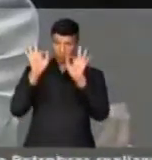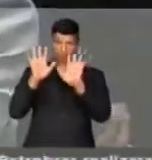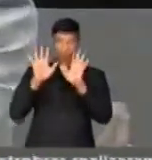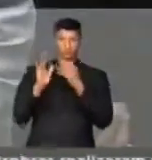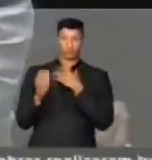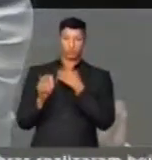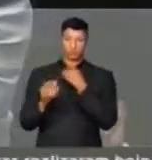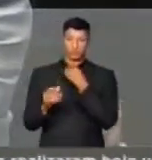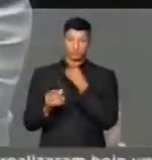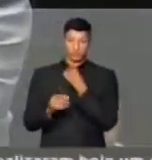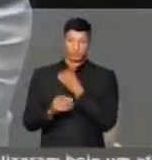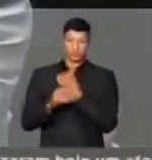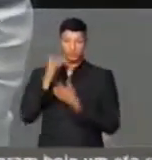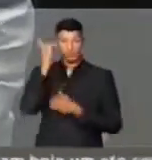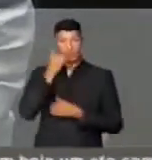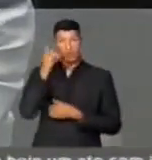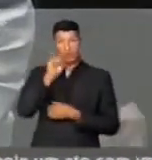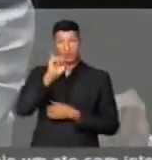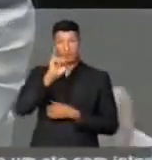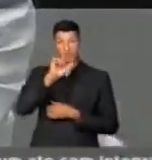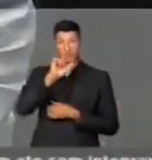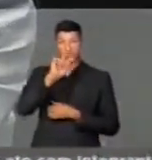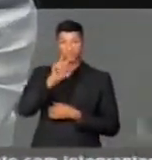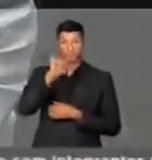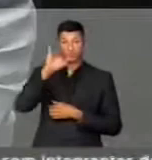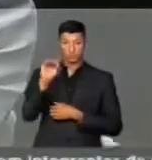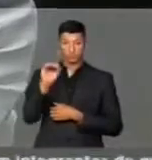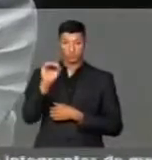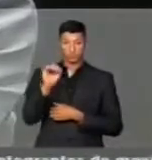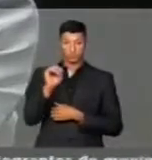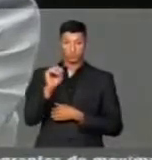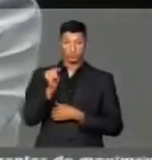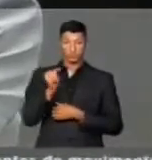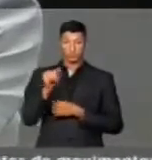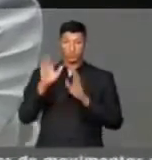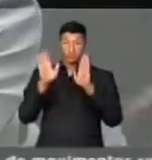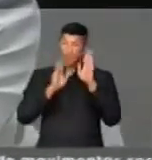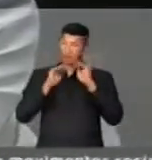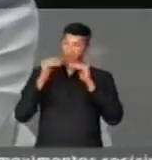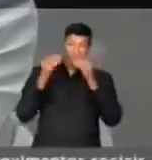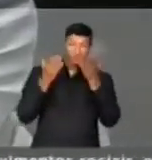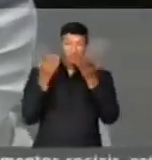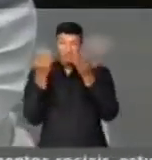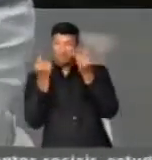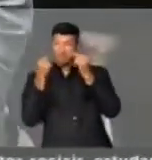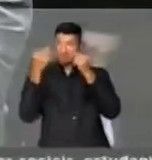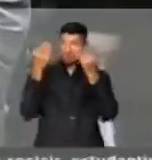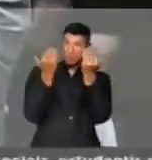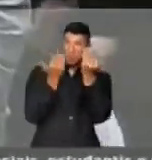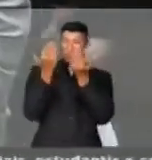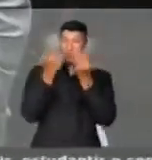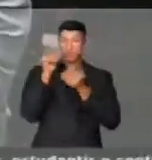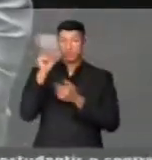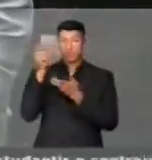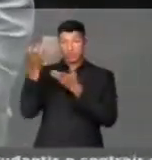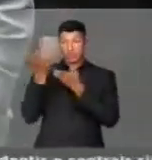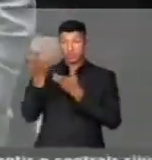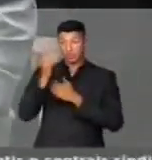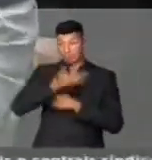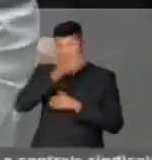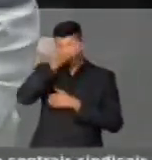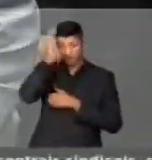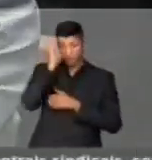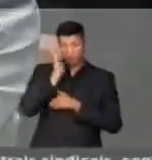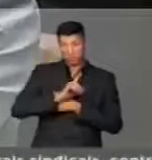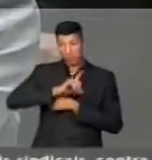lugares. Deputado Silvio Costa, você é rigoroso no tempo, hein? Personalizou. Quem quer que Eduardo